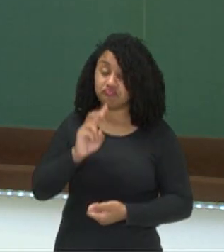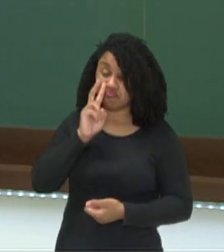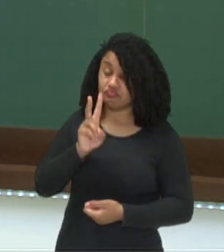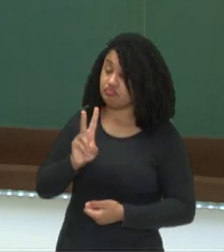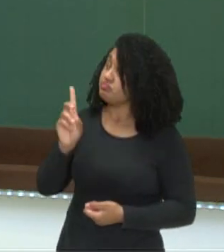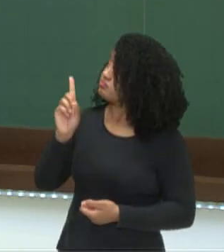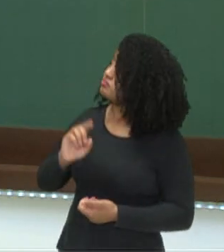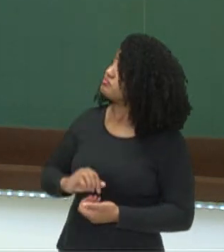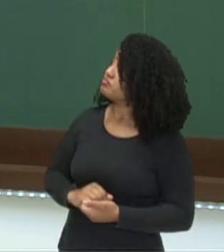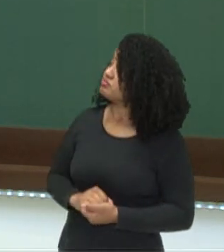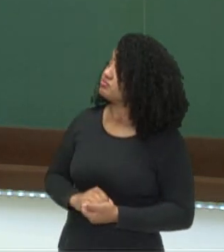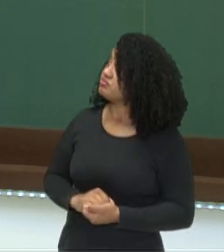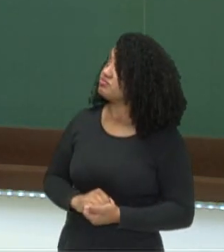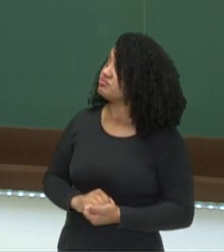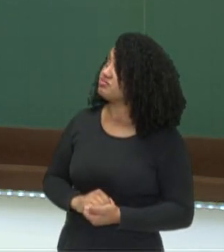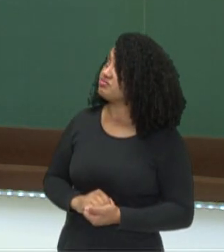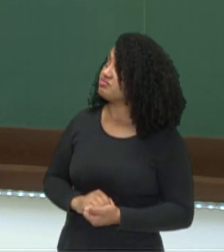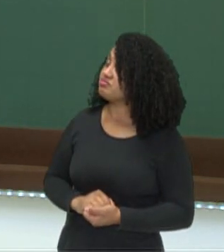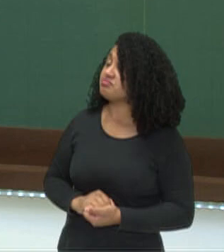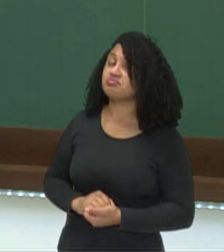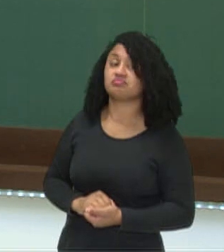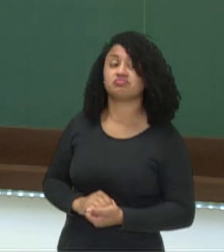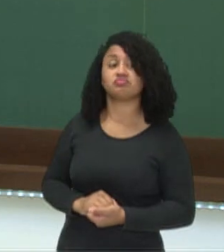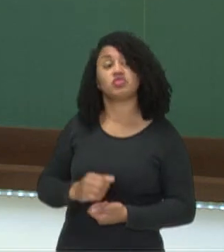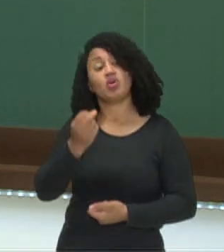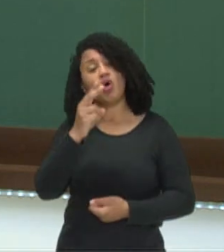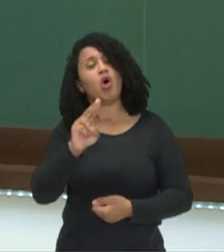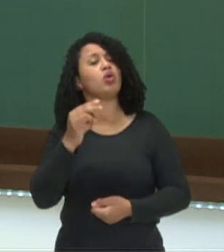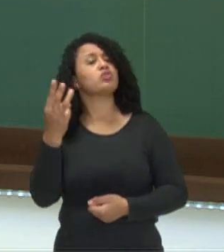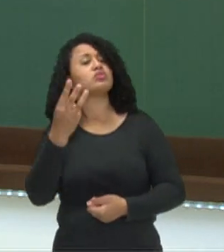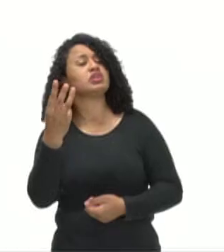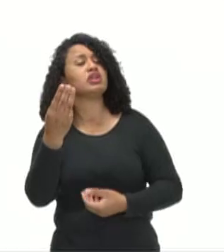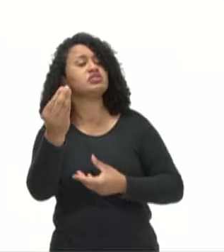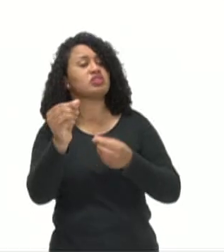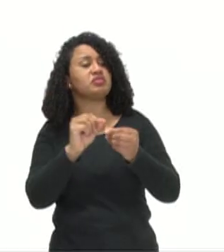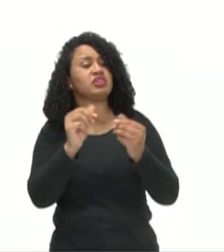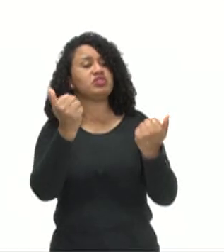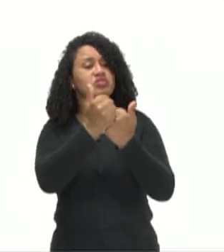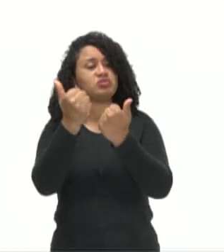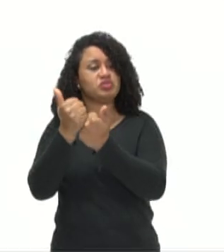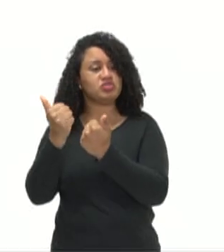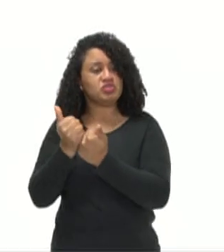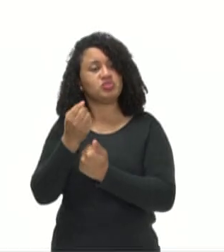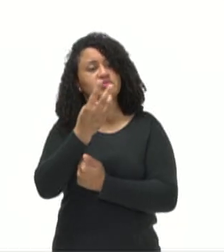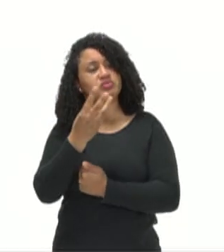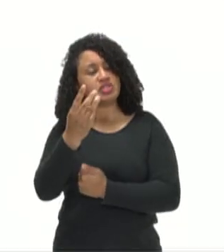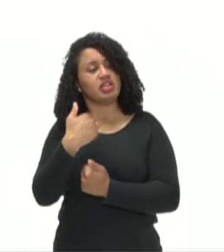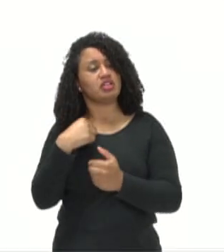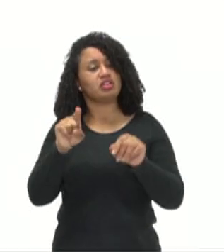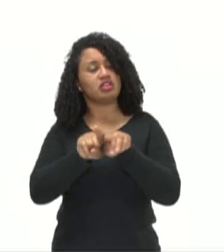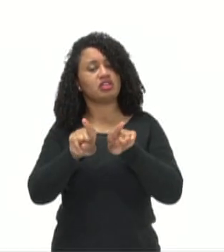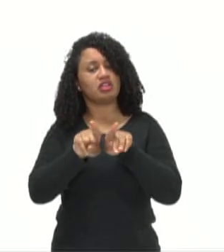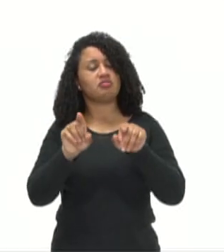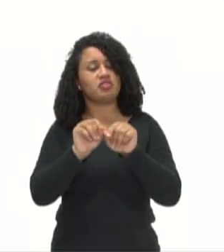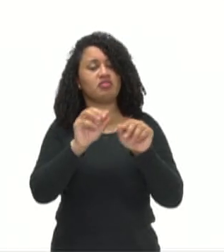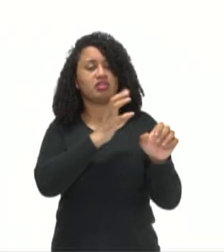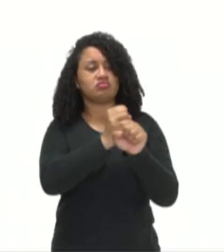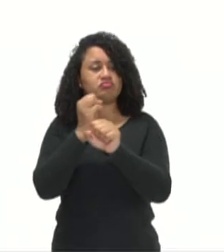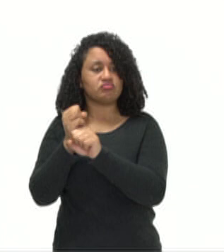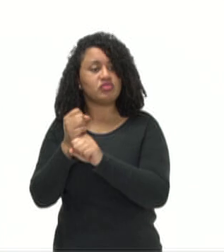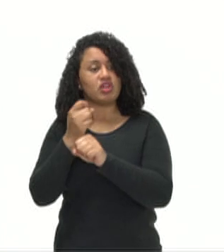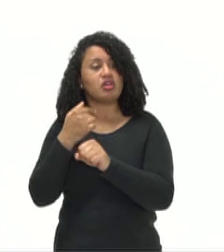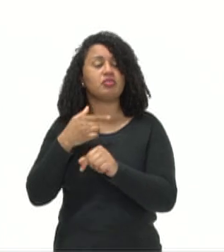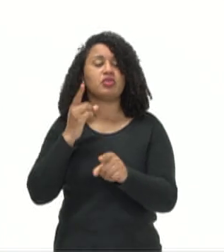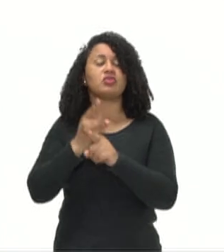12, 12 menos 12, 0, fechou. E o 3, coloca o 3 no lugar do x e faz a conta. Primeira potência,